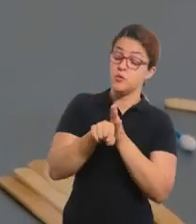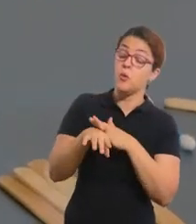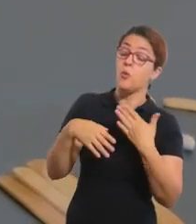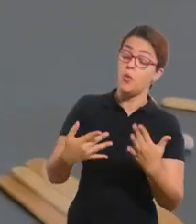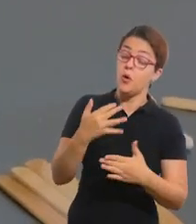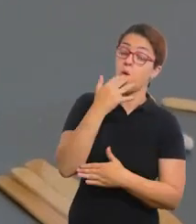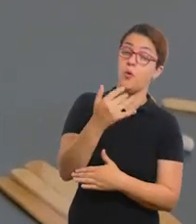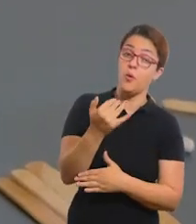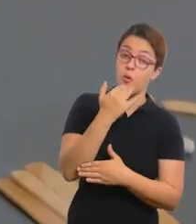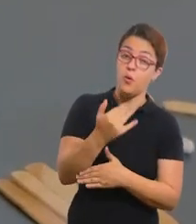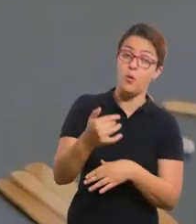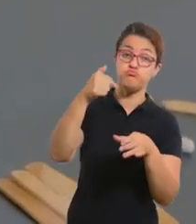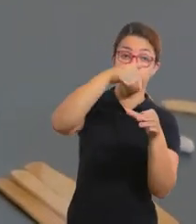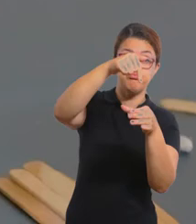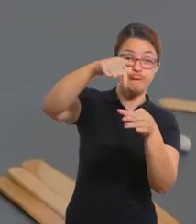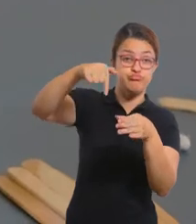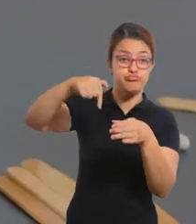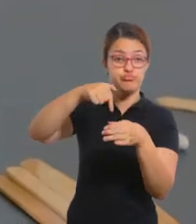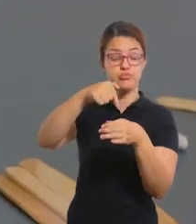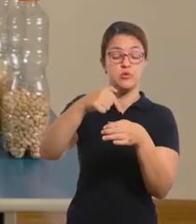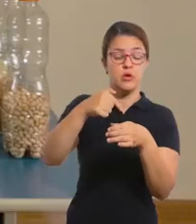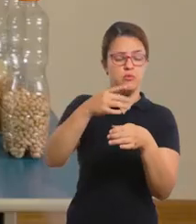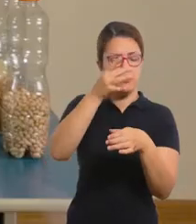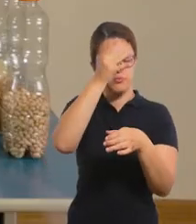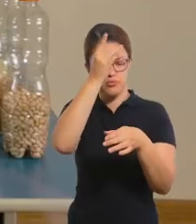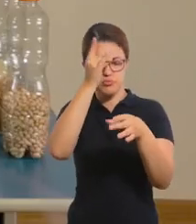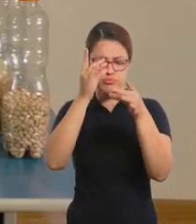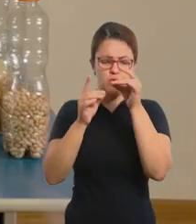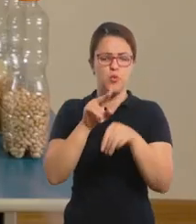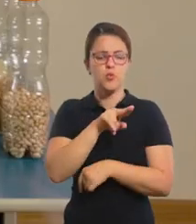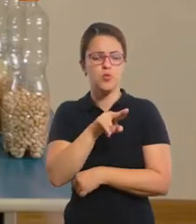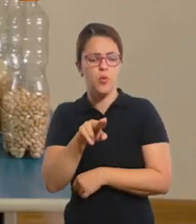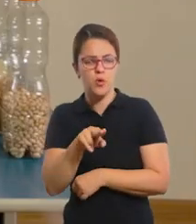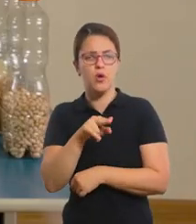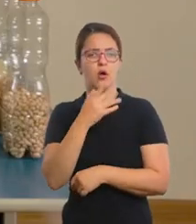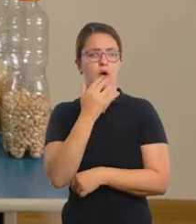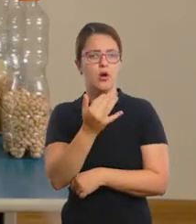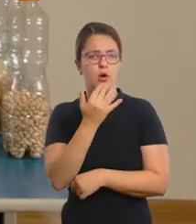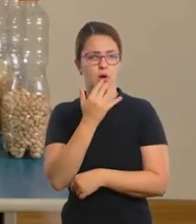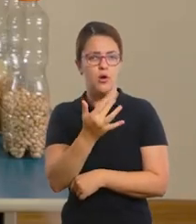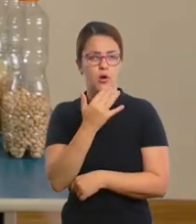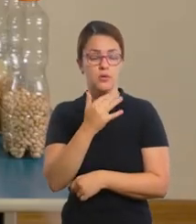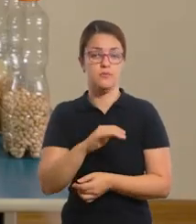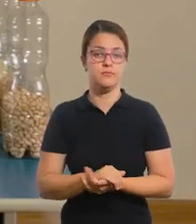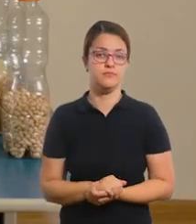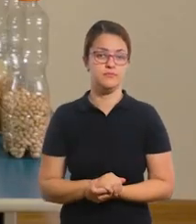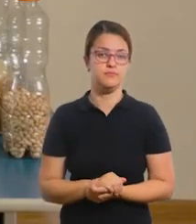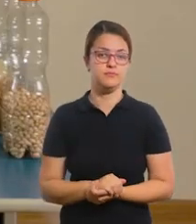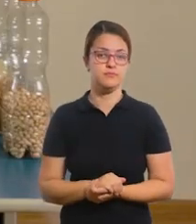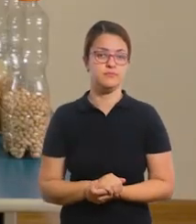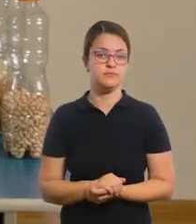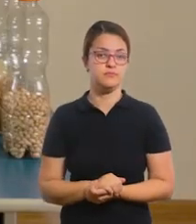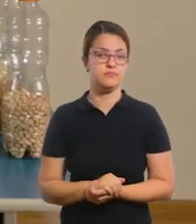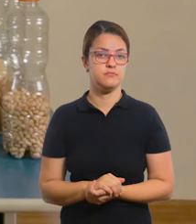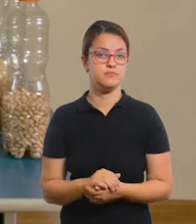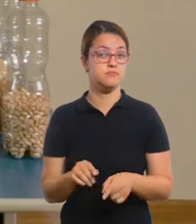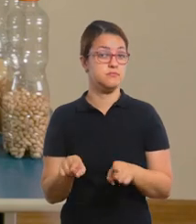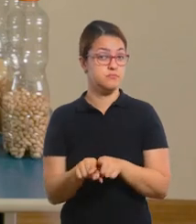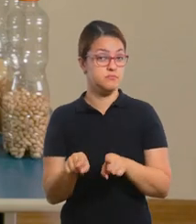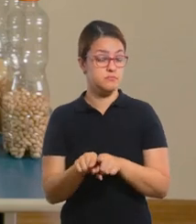vai perguntando qual cor você colocou e ele vai assimilando a cor, o nome. E uma maneira de